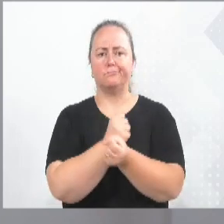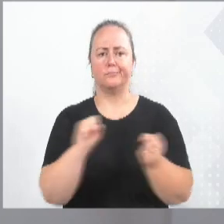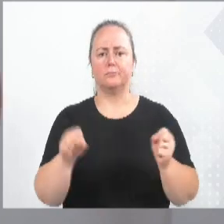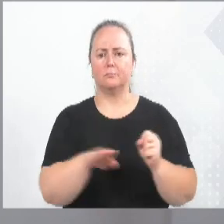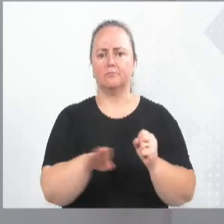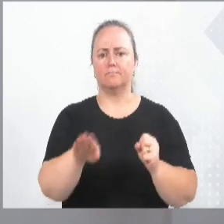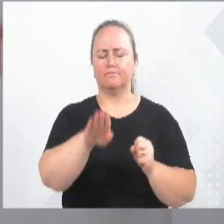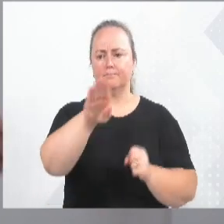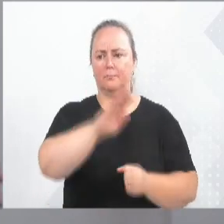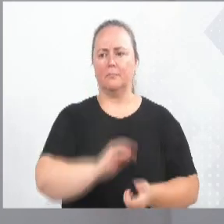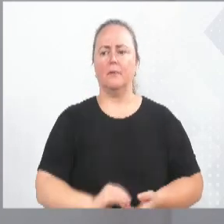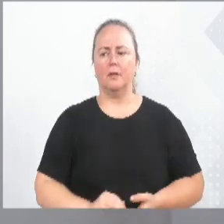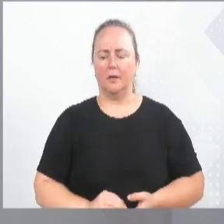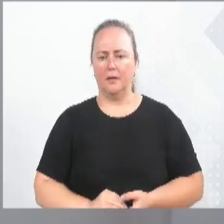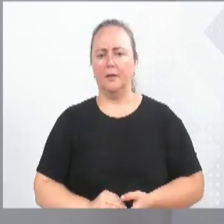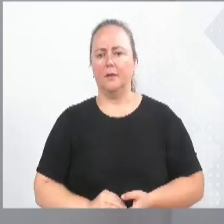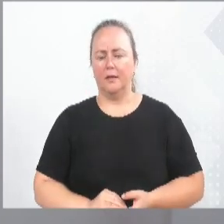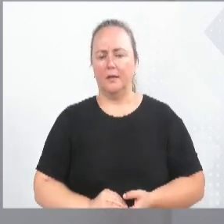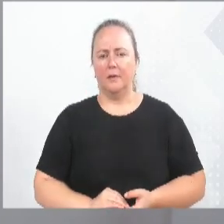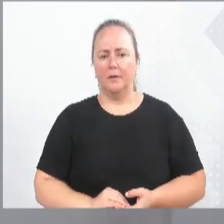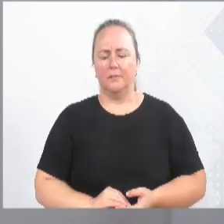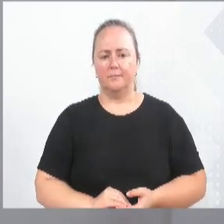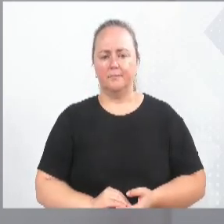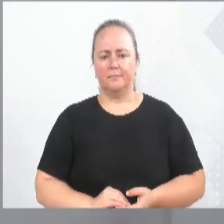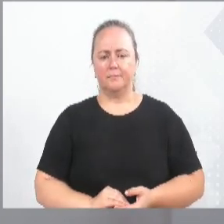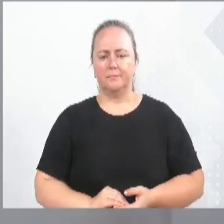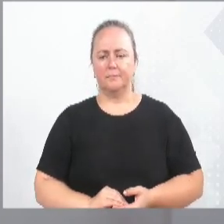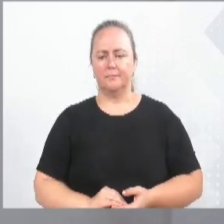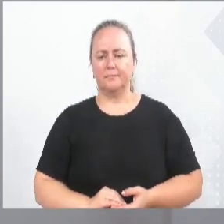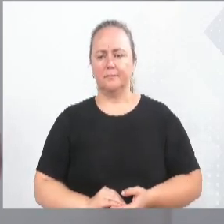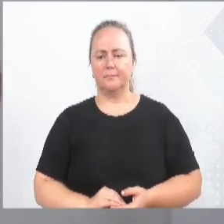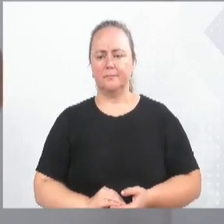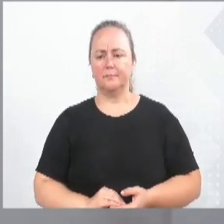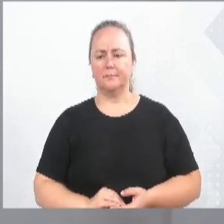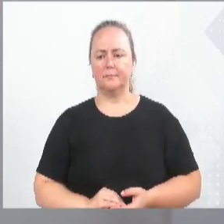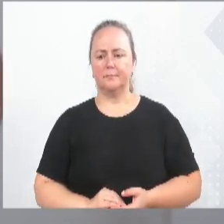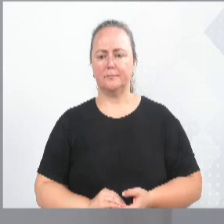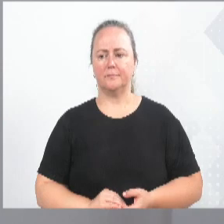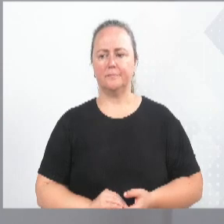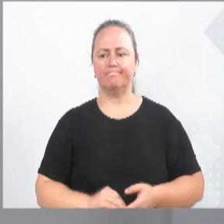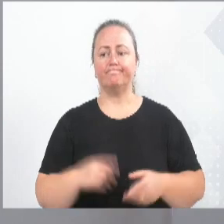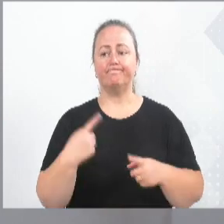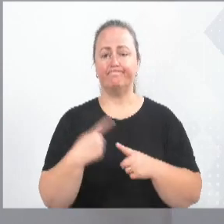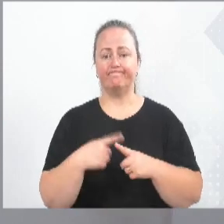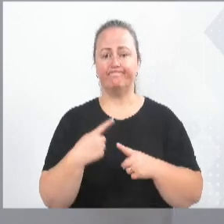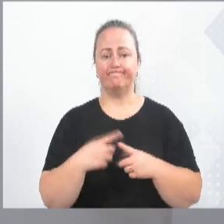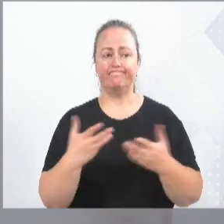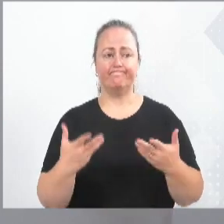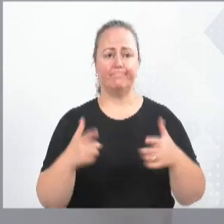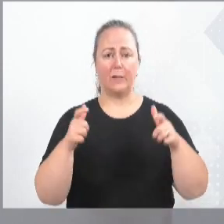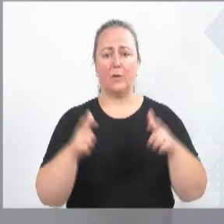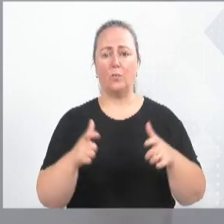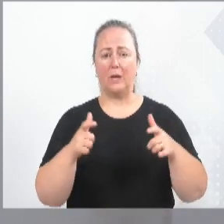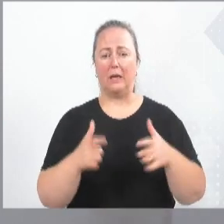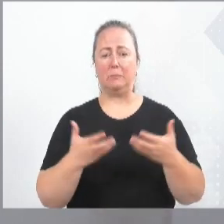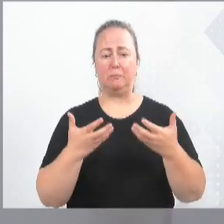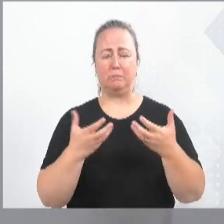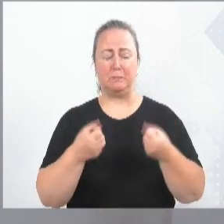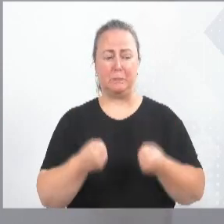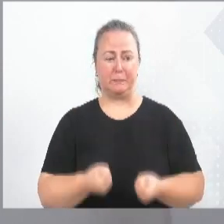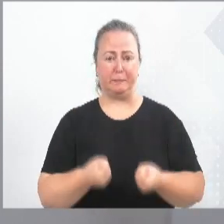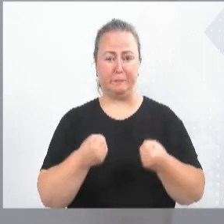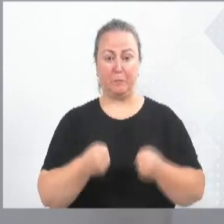à limitação eh com relação a 4 toneladas só nesse ponto então peço aqui a